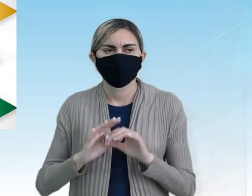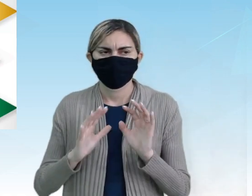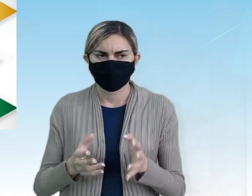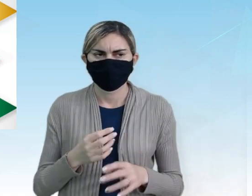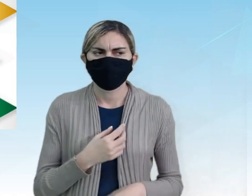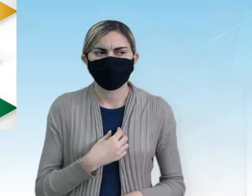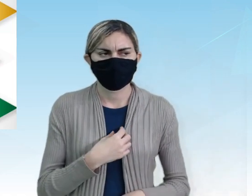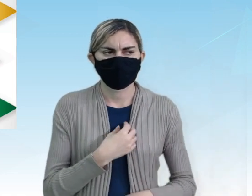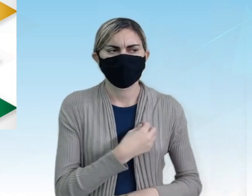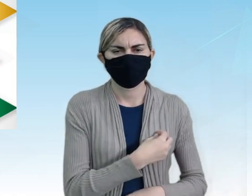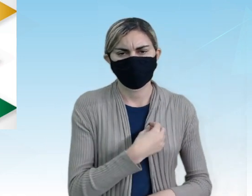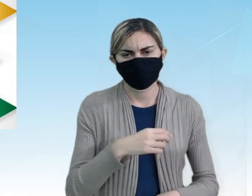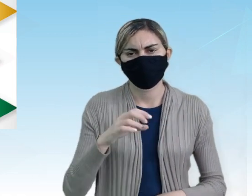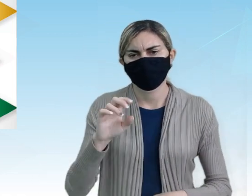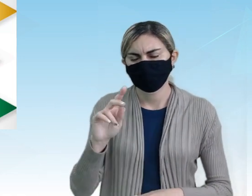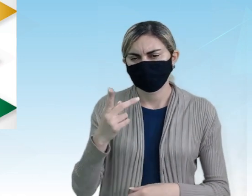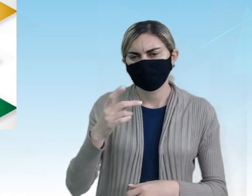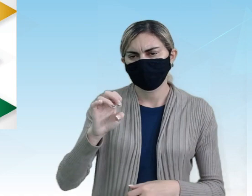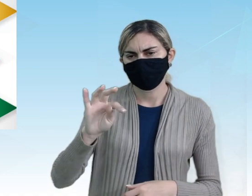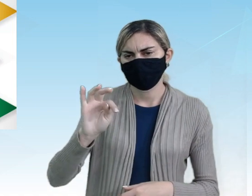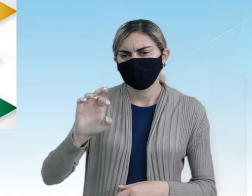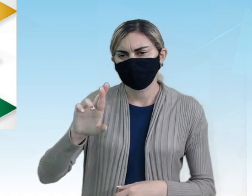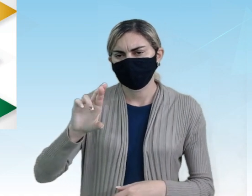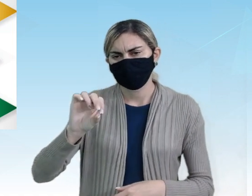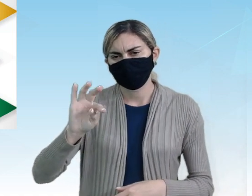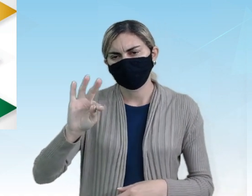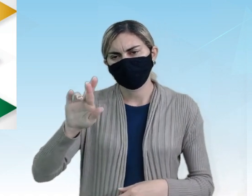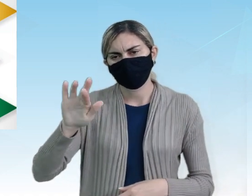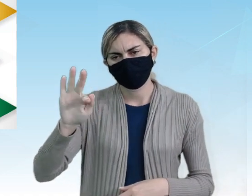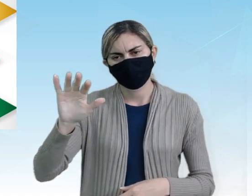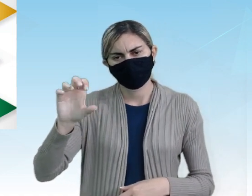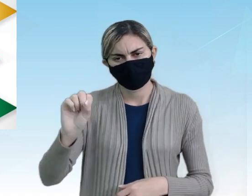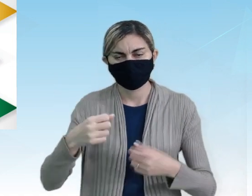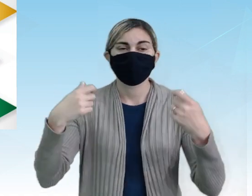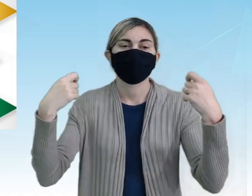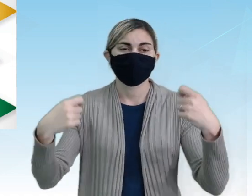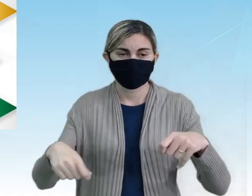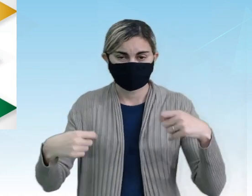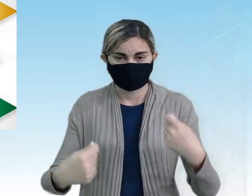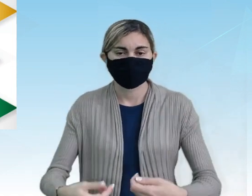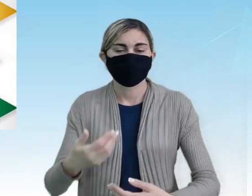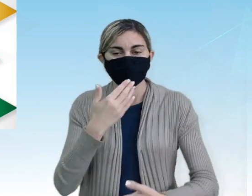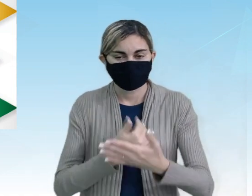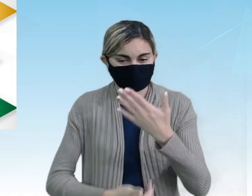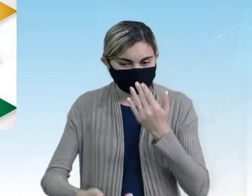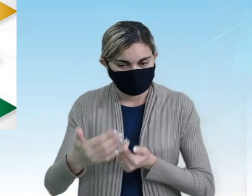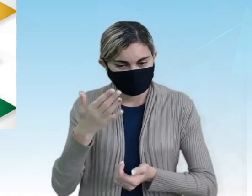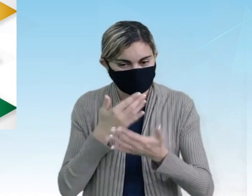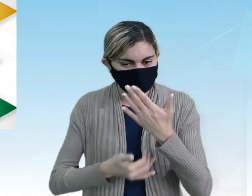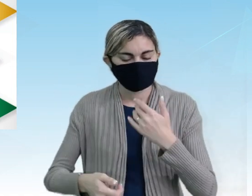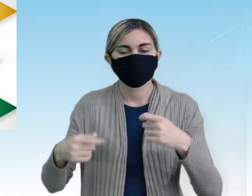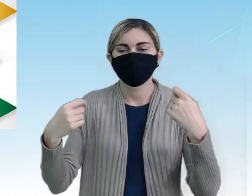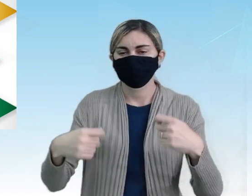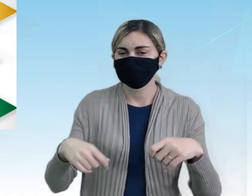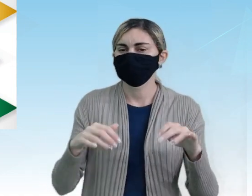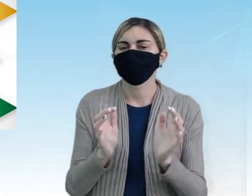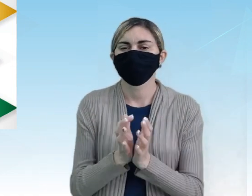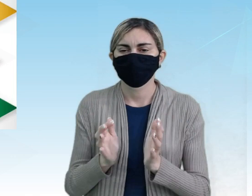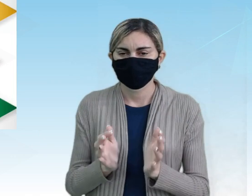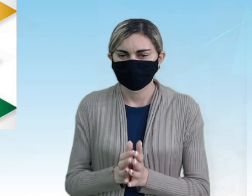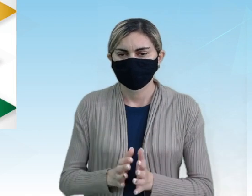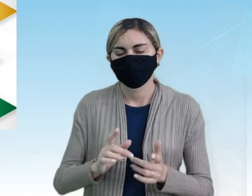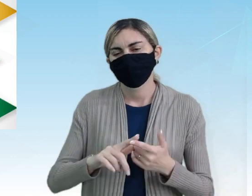que são heterotróficos, eles precisam justamente de alimentos. Eles podem ser classificados